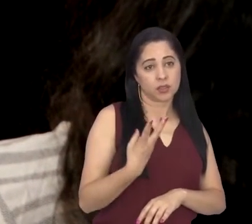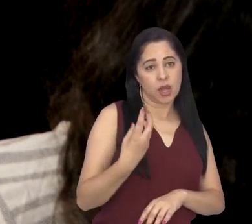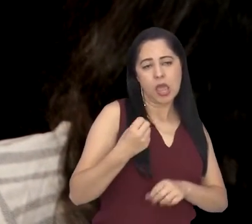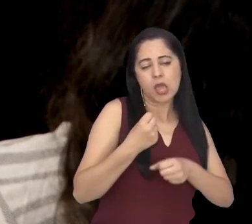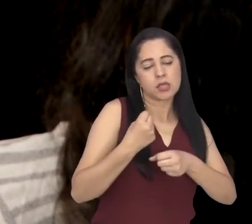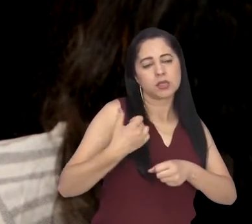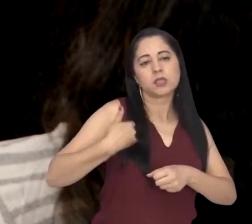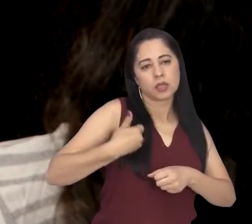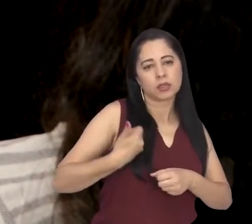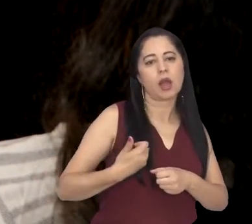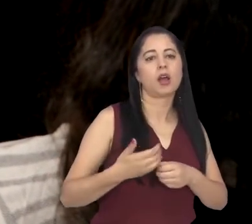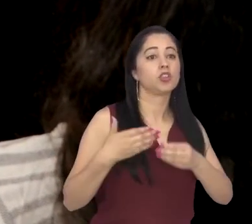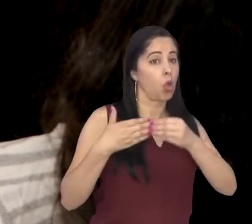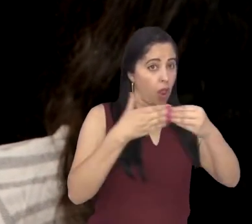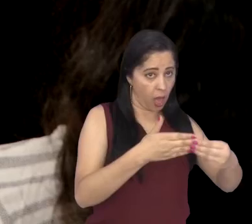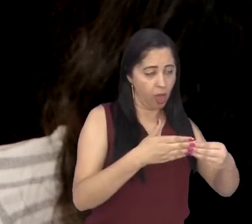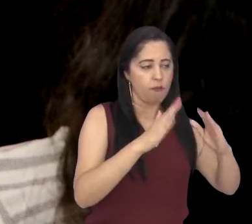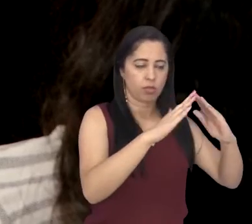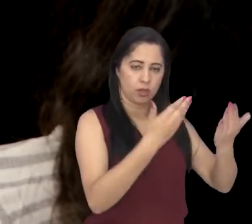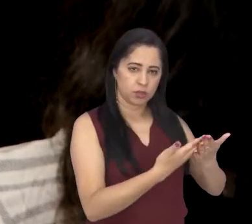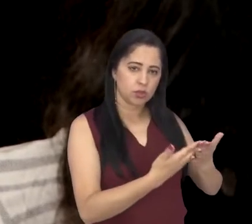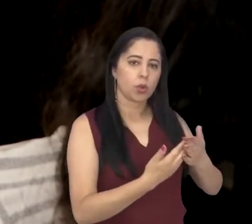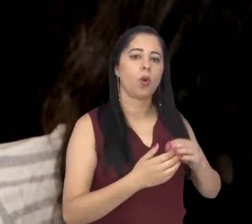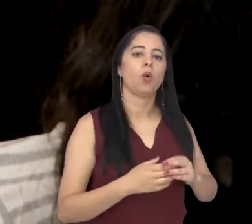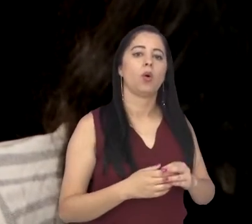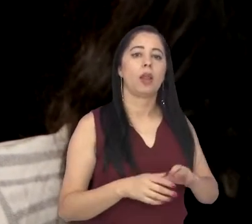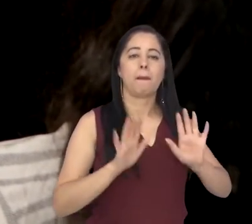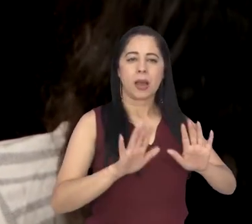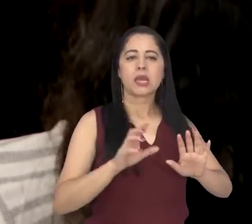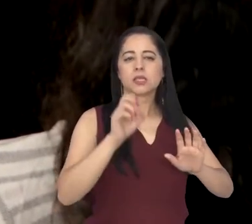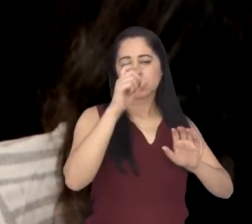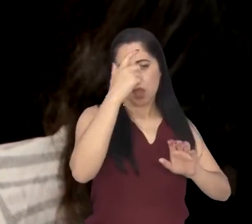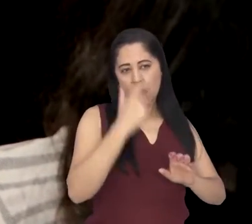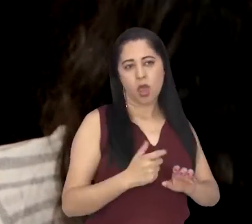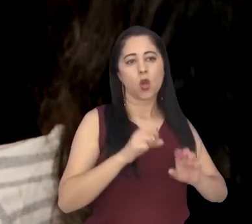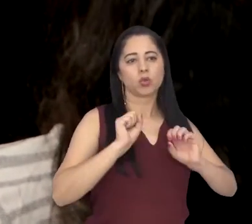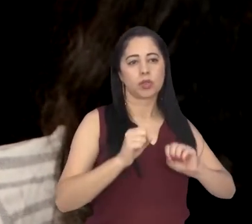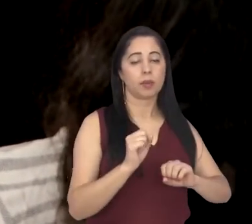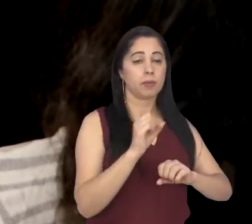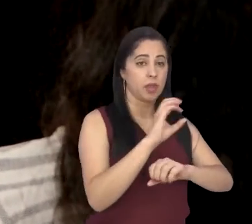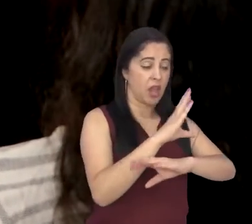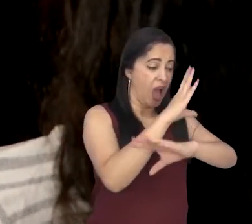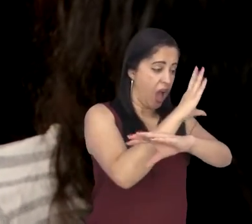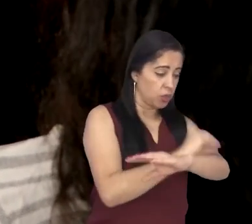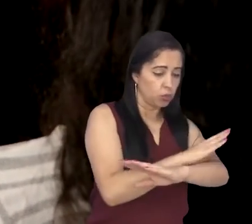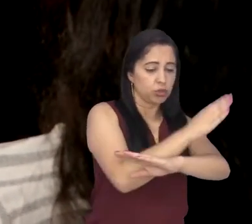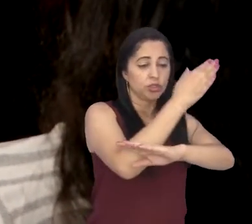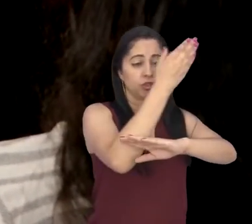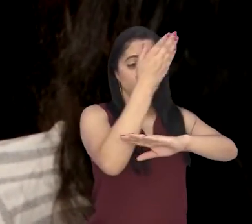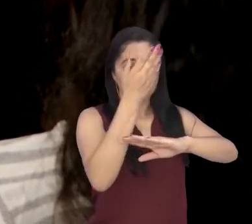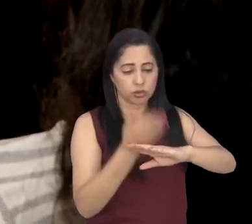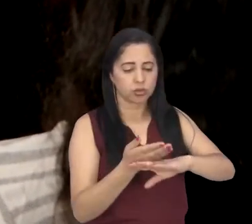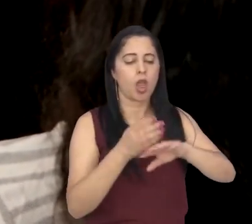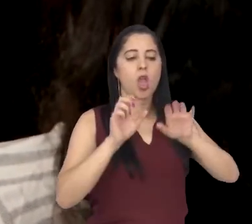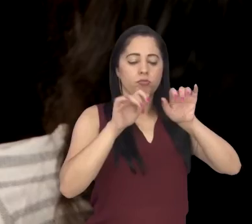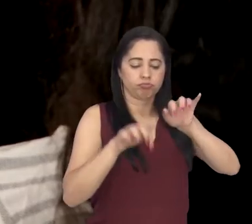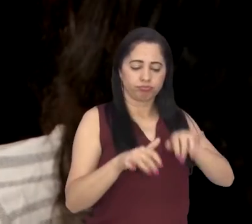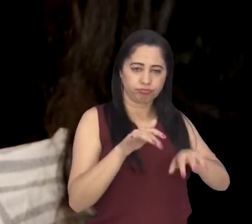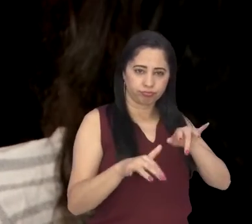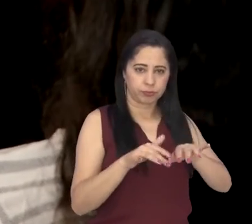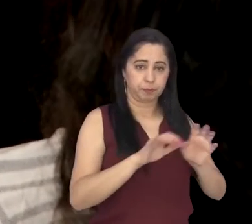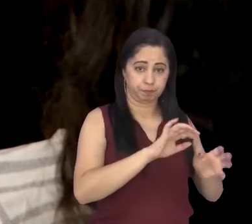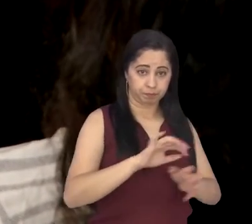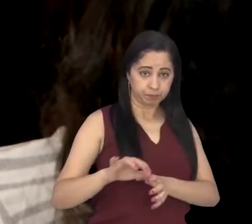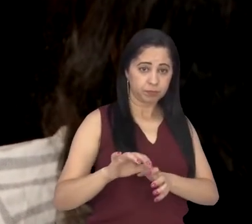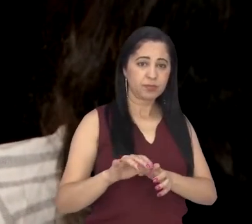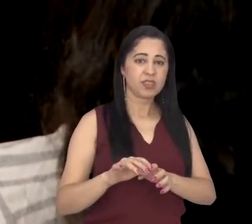eu escrevo das 8 da noite às 11, pelo menos uma crônica. Agora, eu tive uns problemas depois do